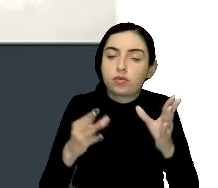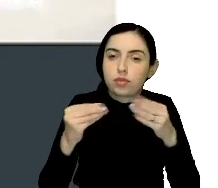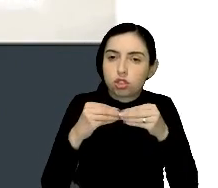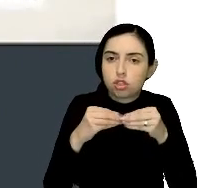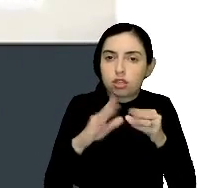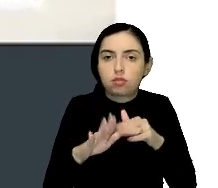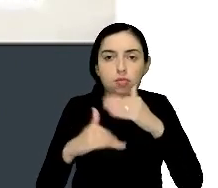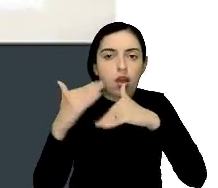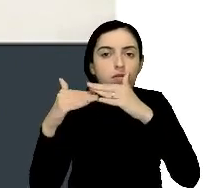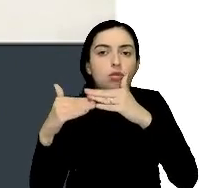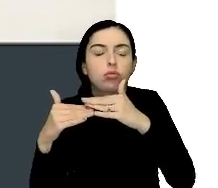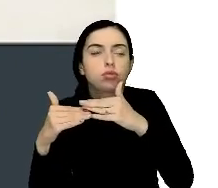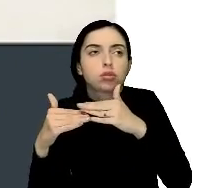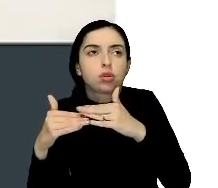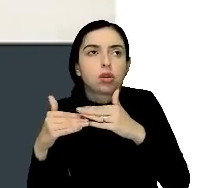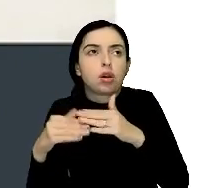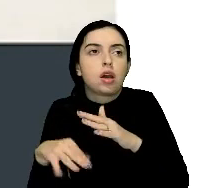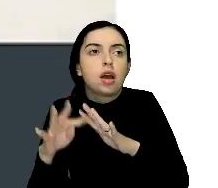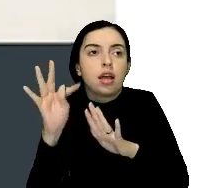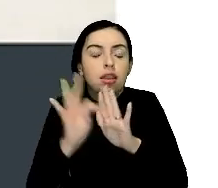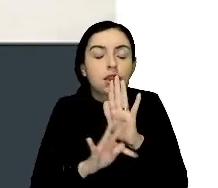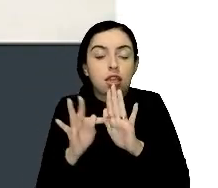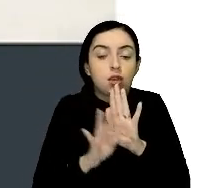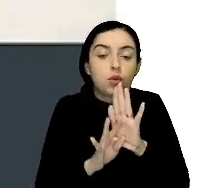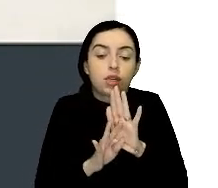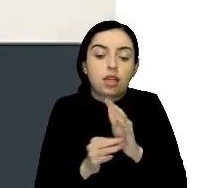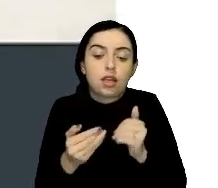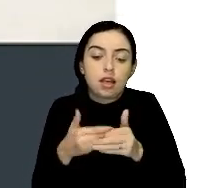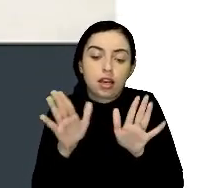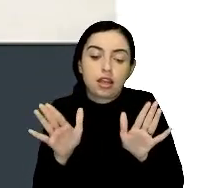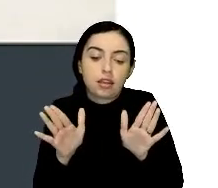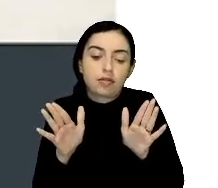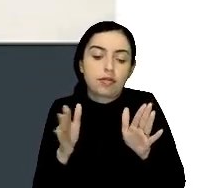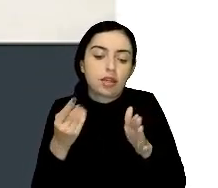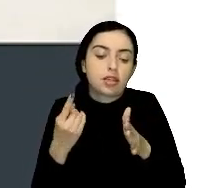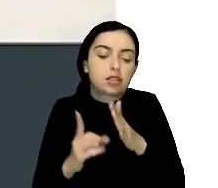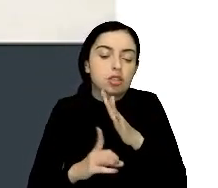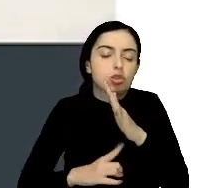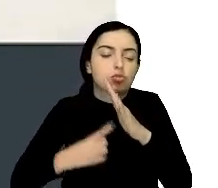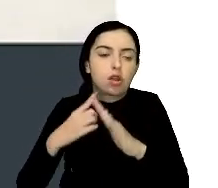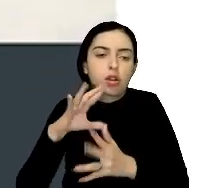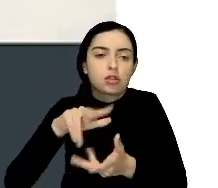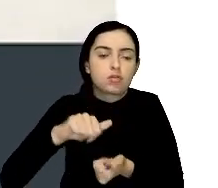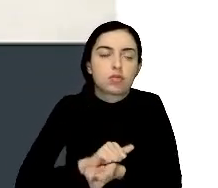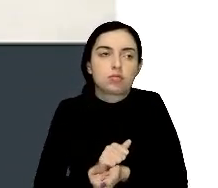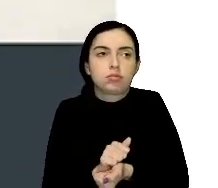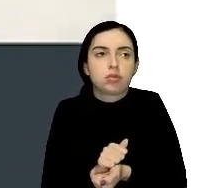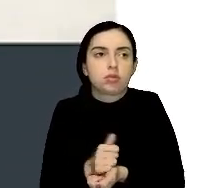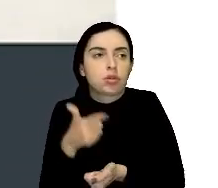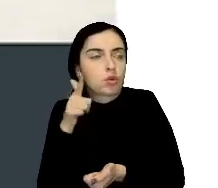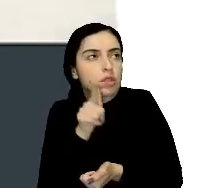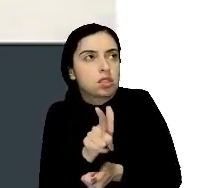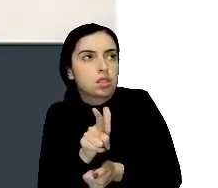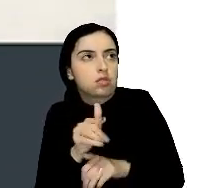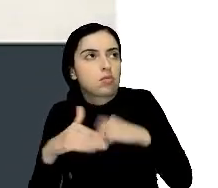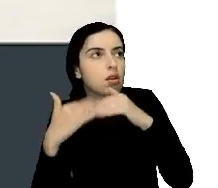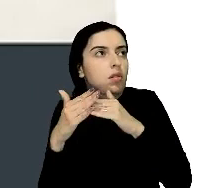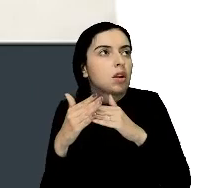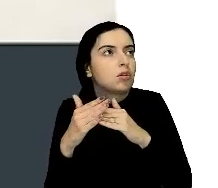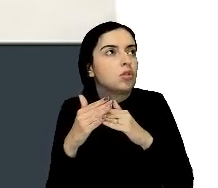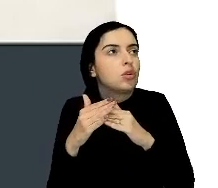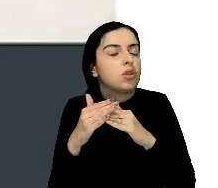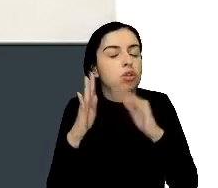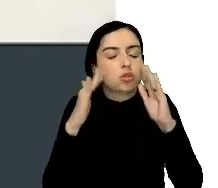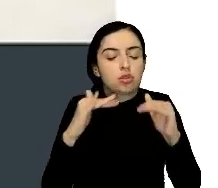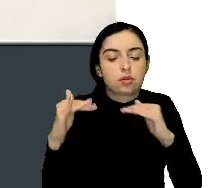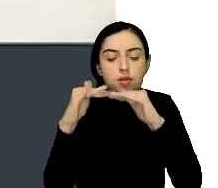superou a teoria do Francisco de Vitória, que é a livre circulação de pessoas pelo mundo. A gente superou a ideia da soberania plena aqui no Brasil, que